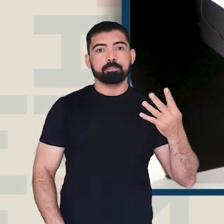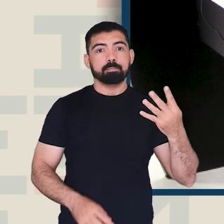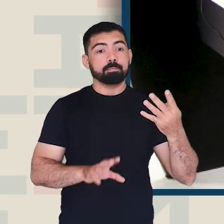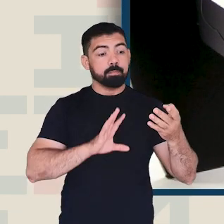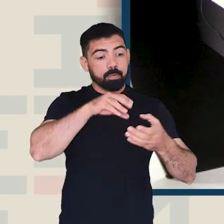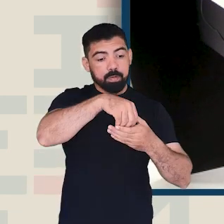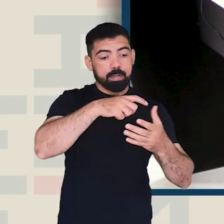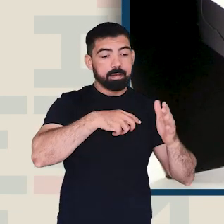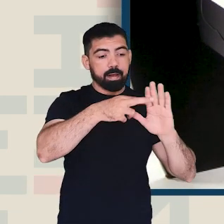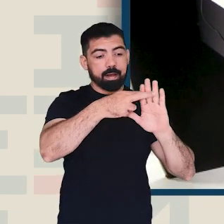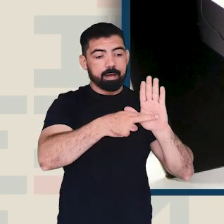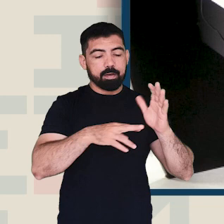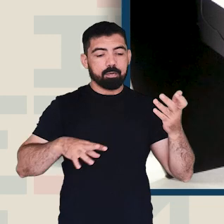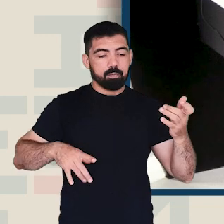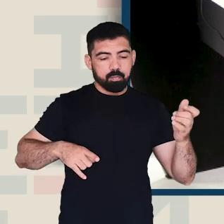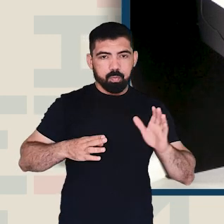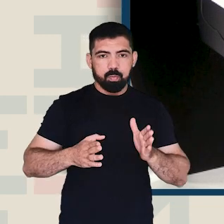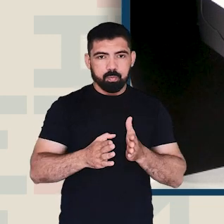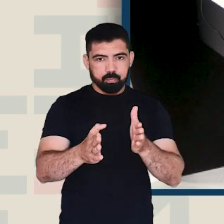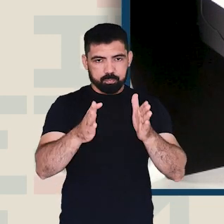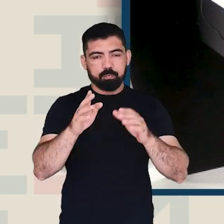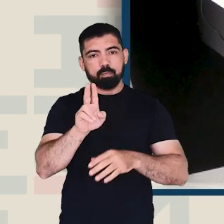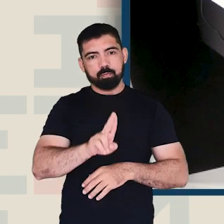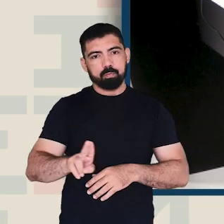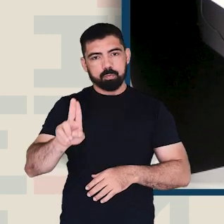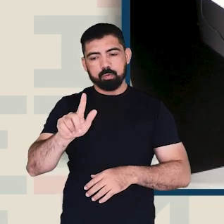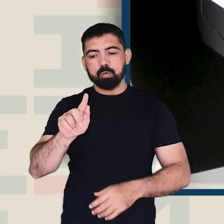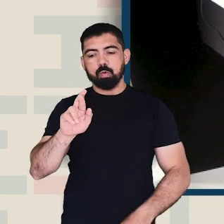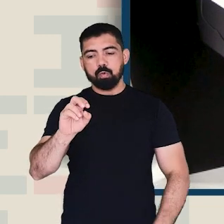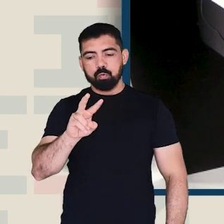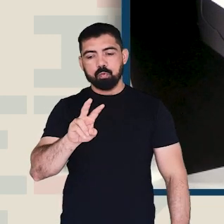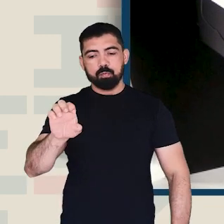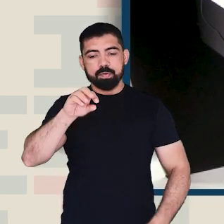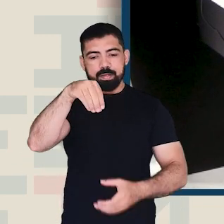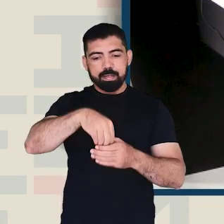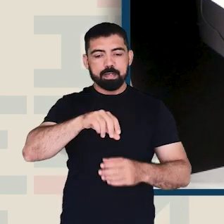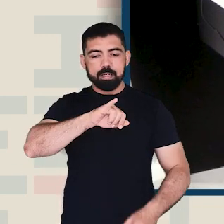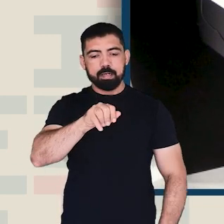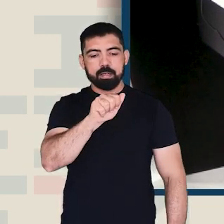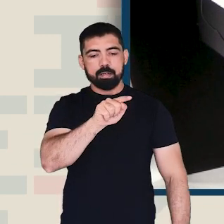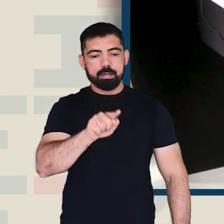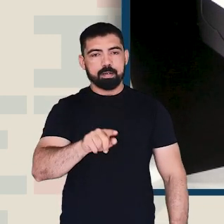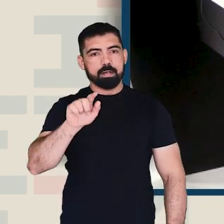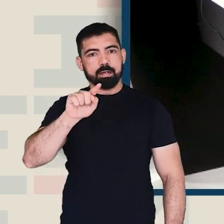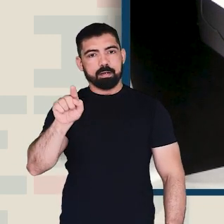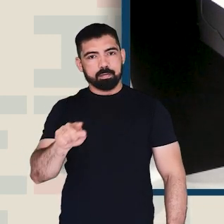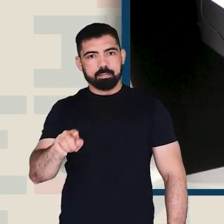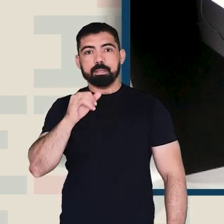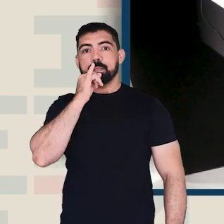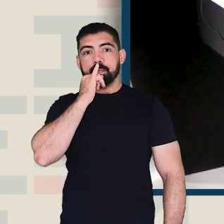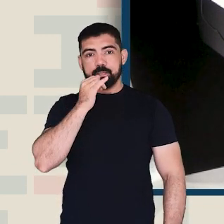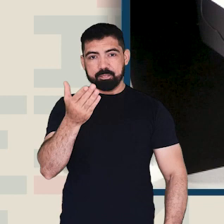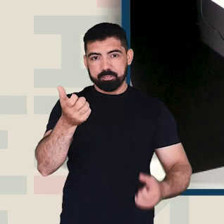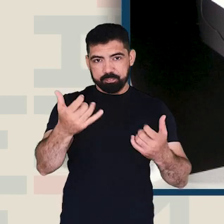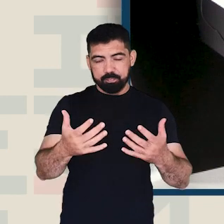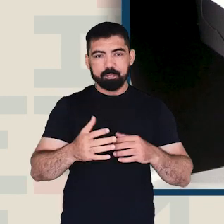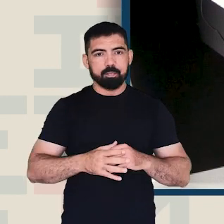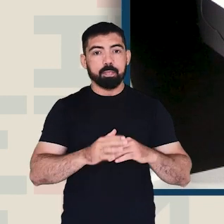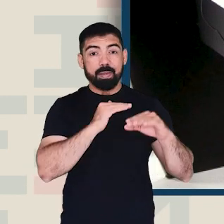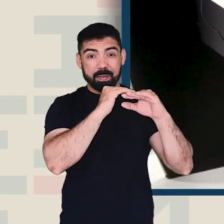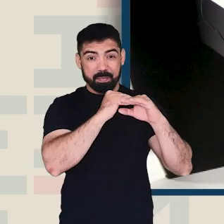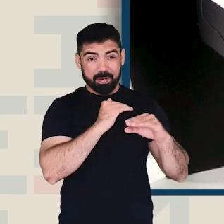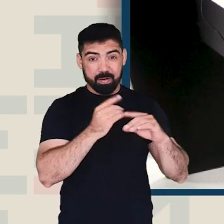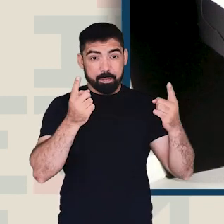regras da condução do baixo, que seria o groove do baixo no walking bass. No jazz, essa levada do walking bass, por exemplo, não existe um